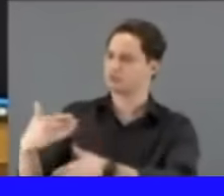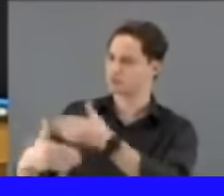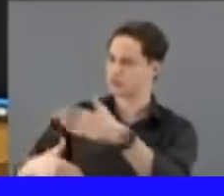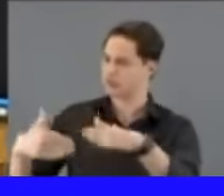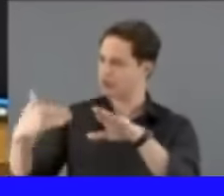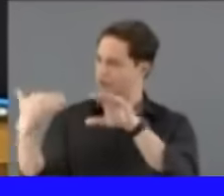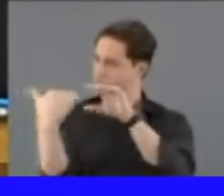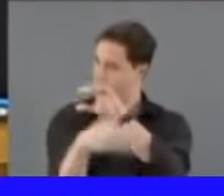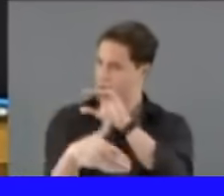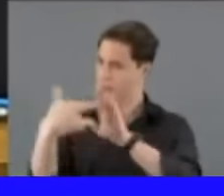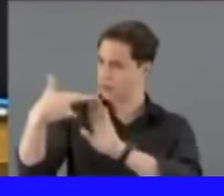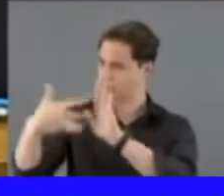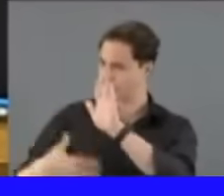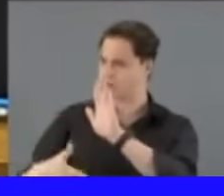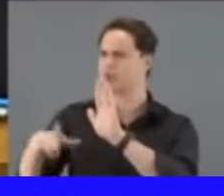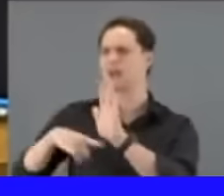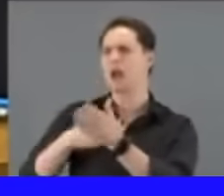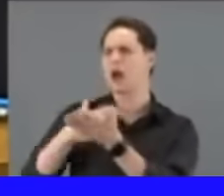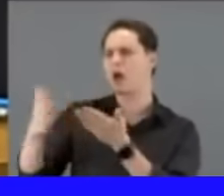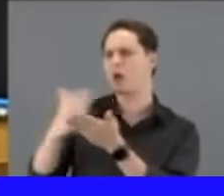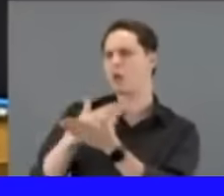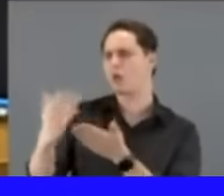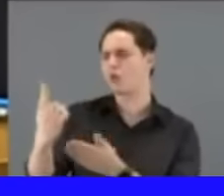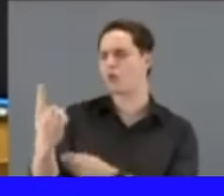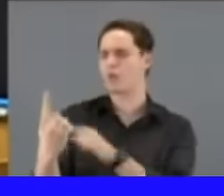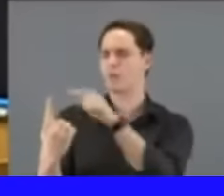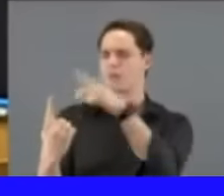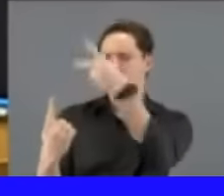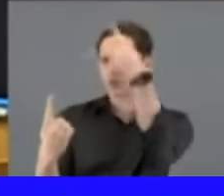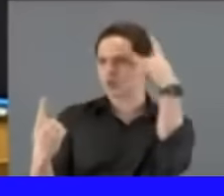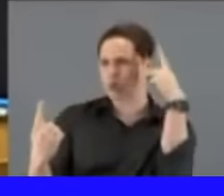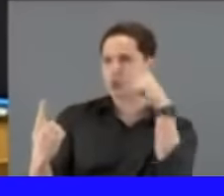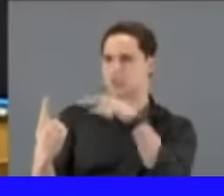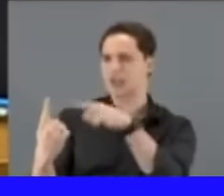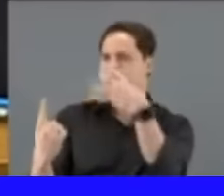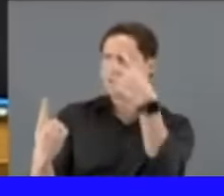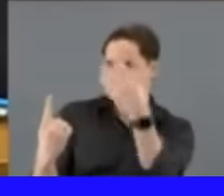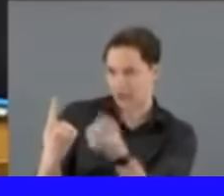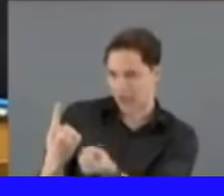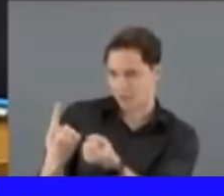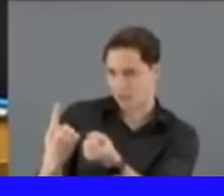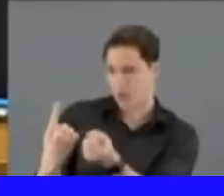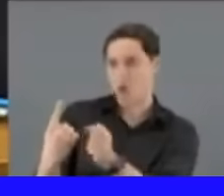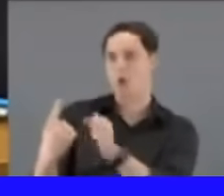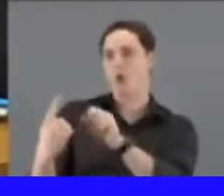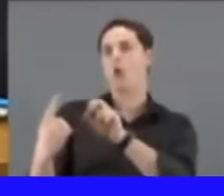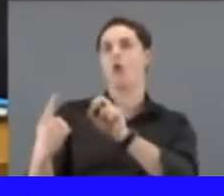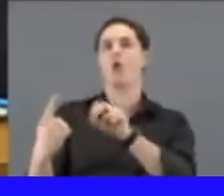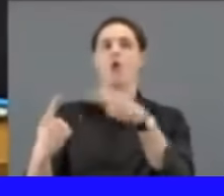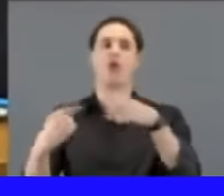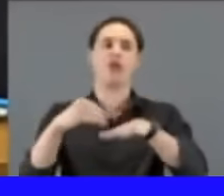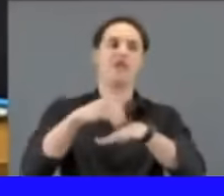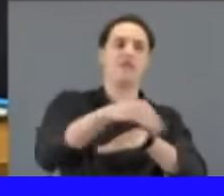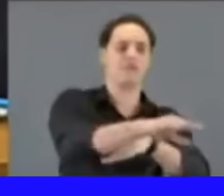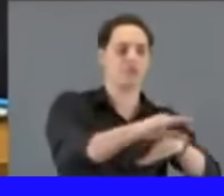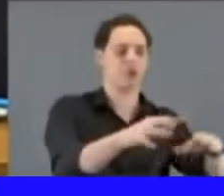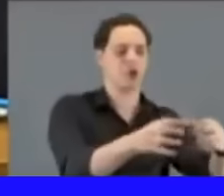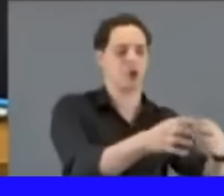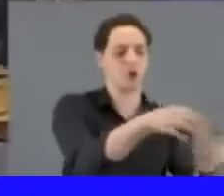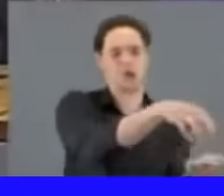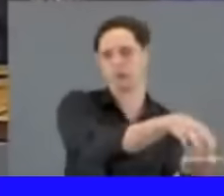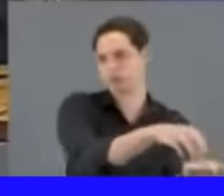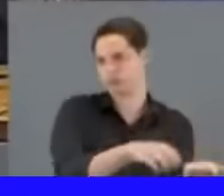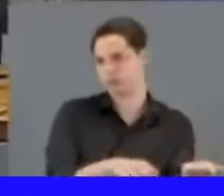relatórios, há um servidor específico que recebe essa mensagem ou simplesmente é enviado para uma caixa ao Leão? Há